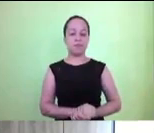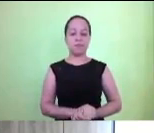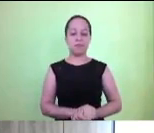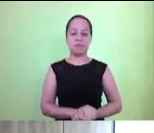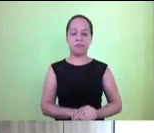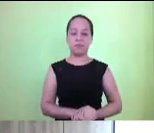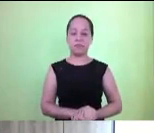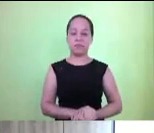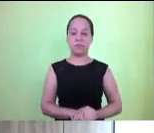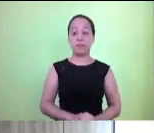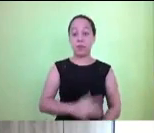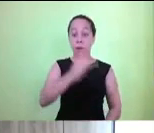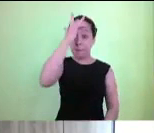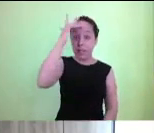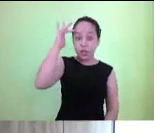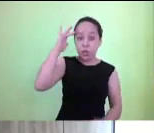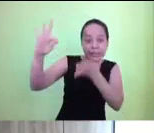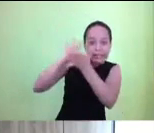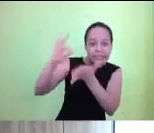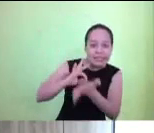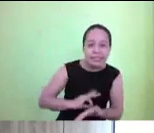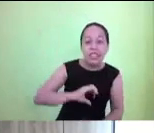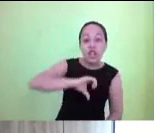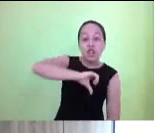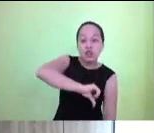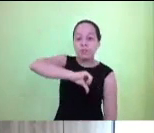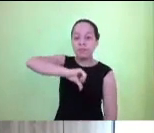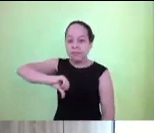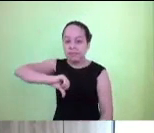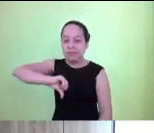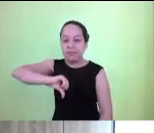Noventa e nove inscritos, 14 vagas.